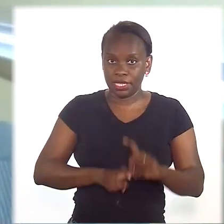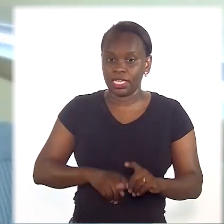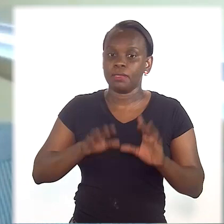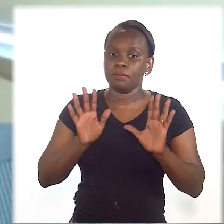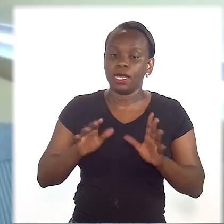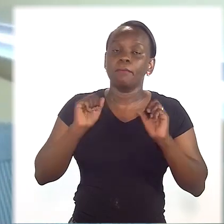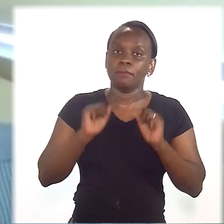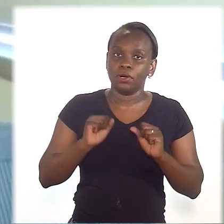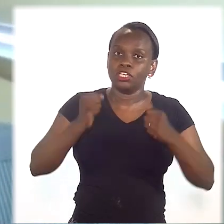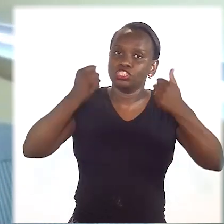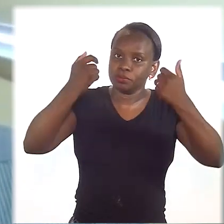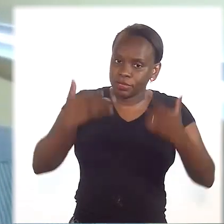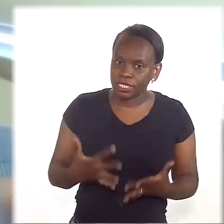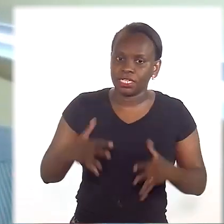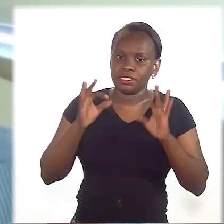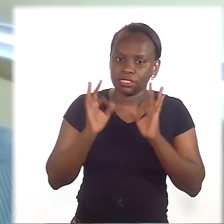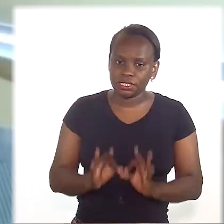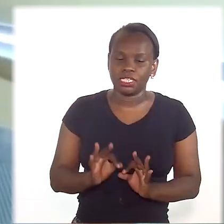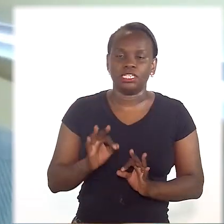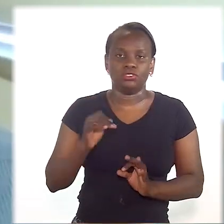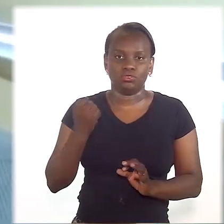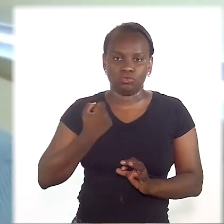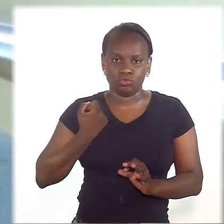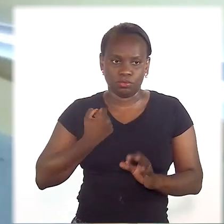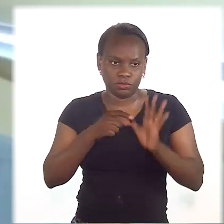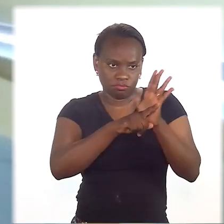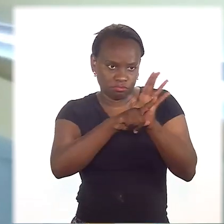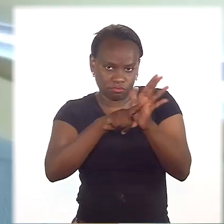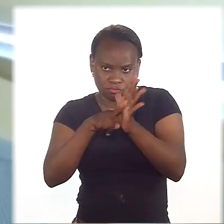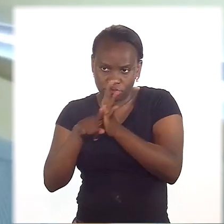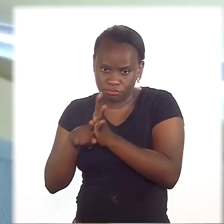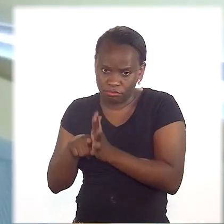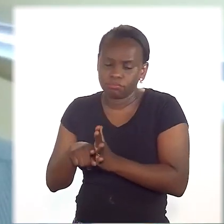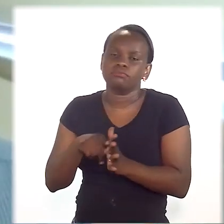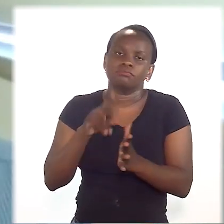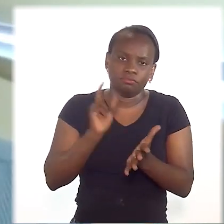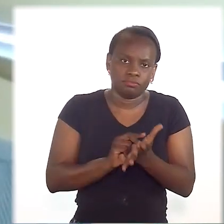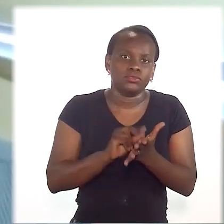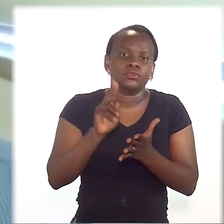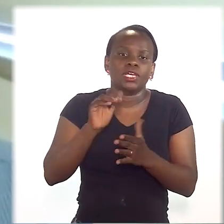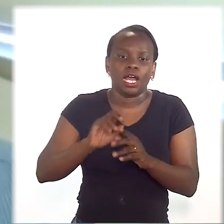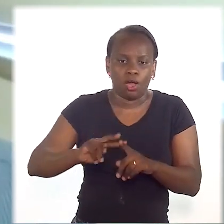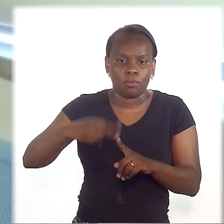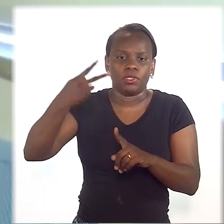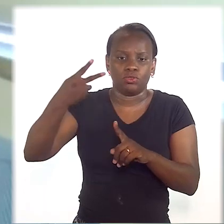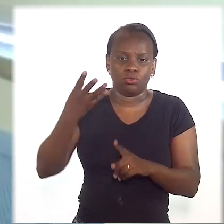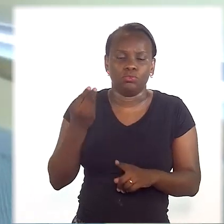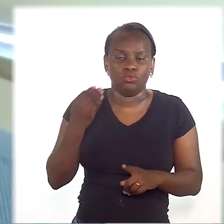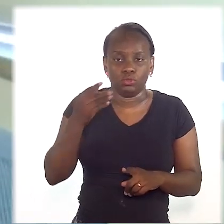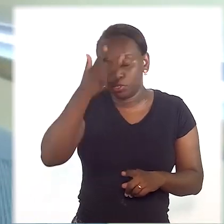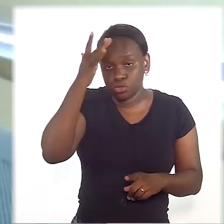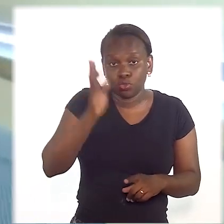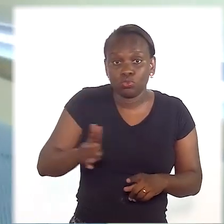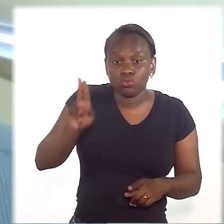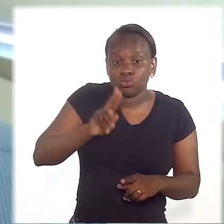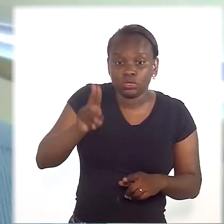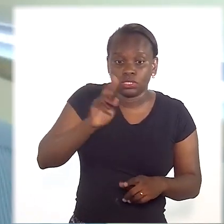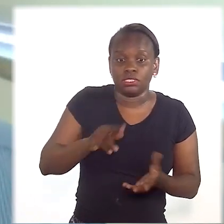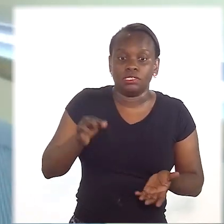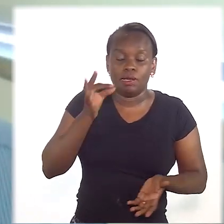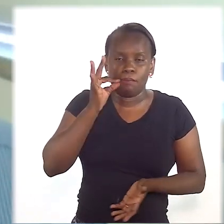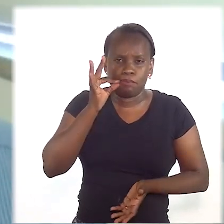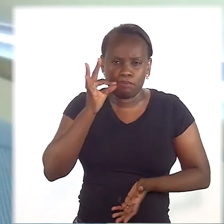dependentes, mas nós podemos asseverar, pelos levantamentos existentes, que houve sim um aumento muito grande no